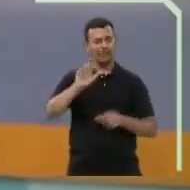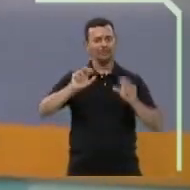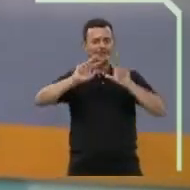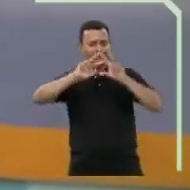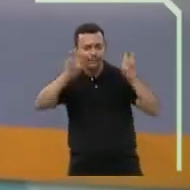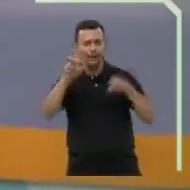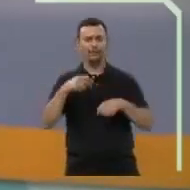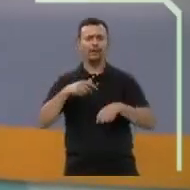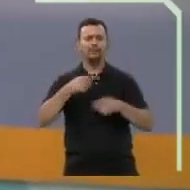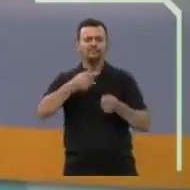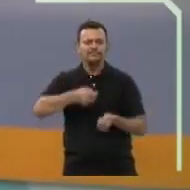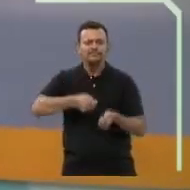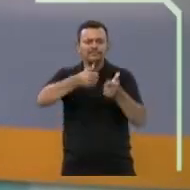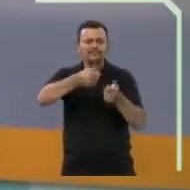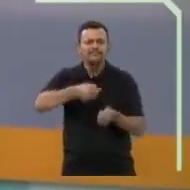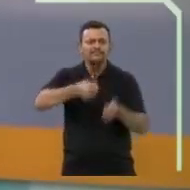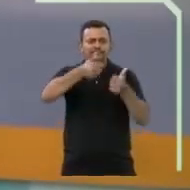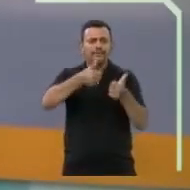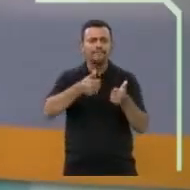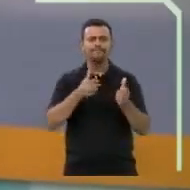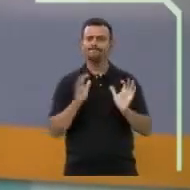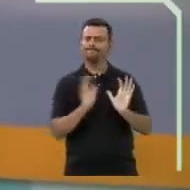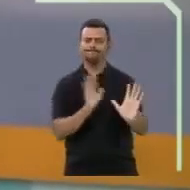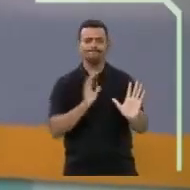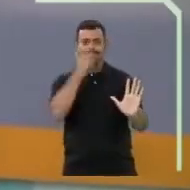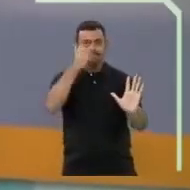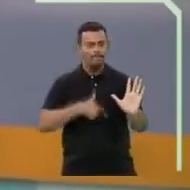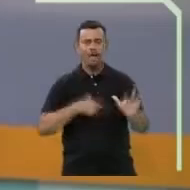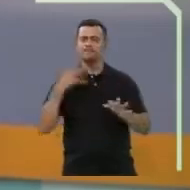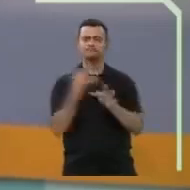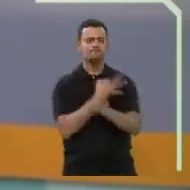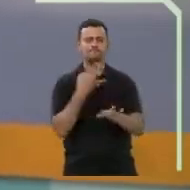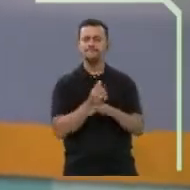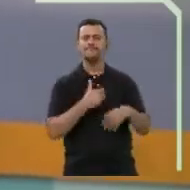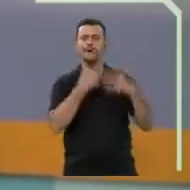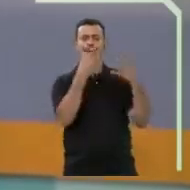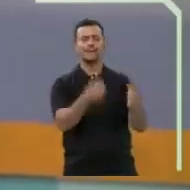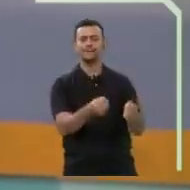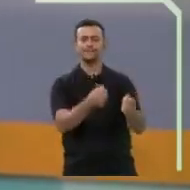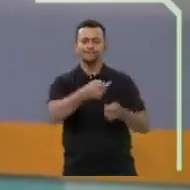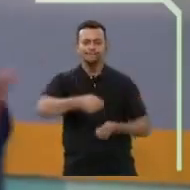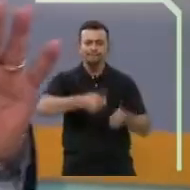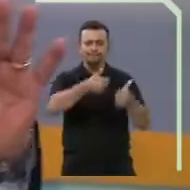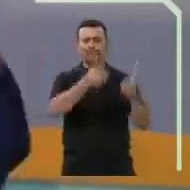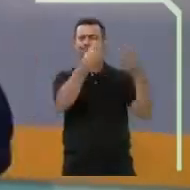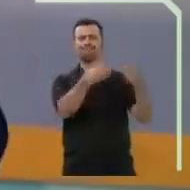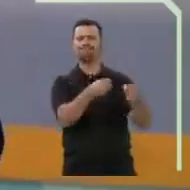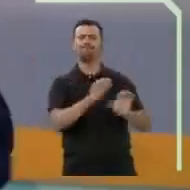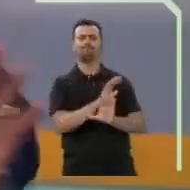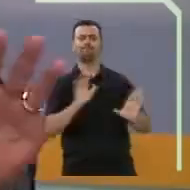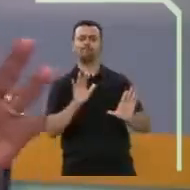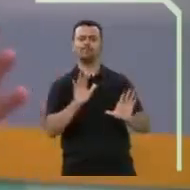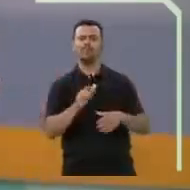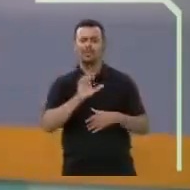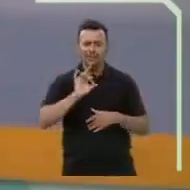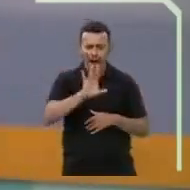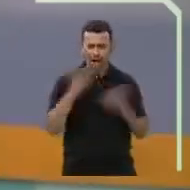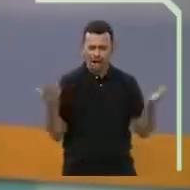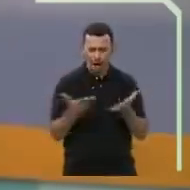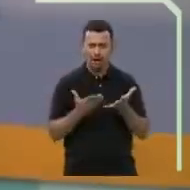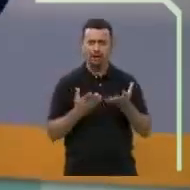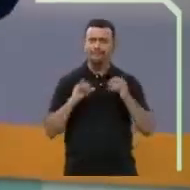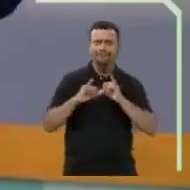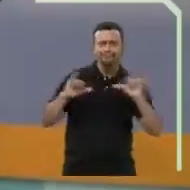privilégios, nós não podemos suportar mais os privilégios das autoridades. Mas não basta na campanha